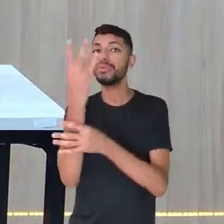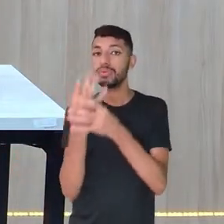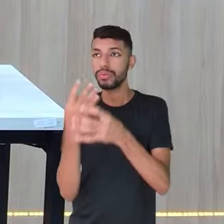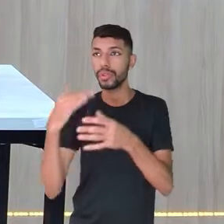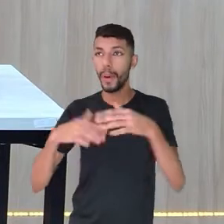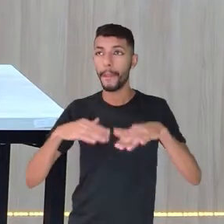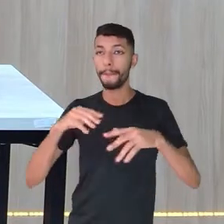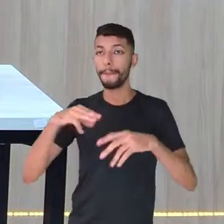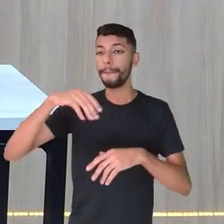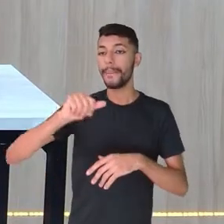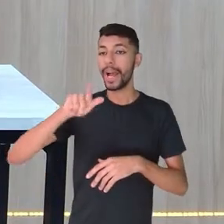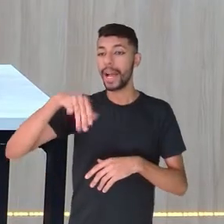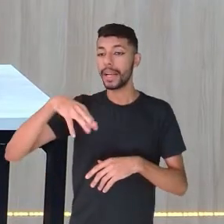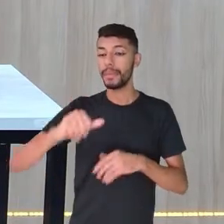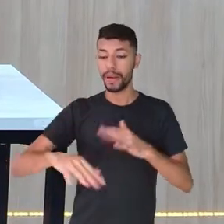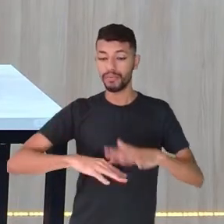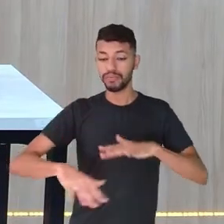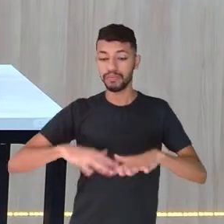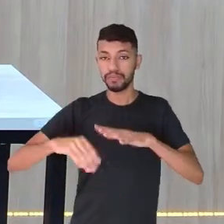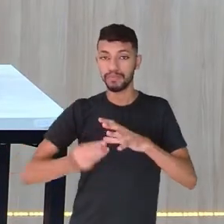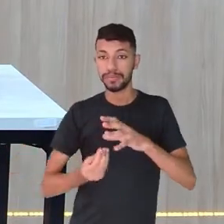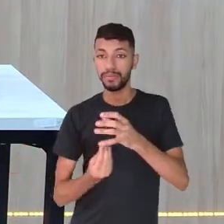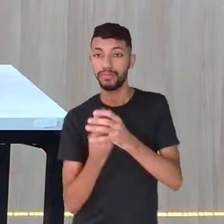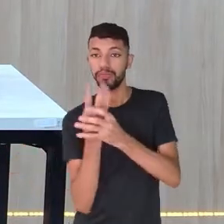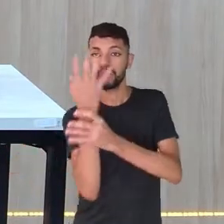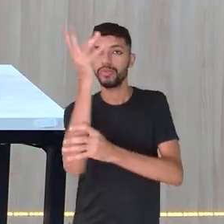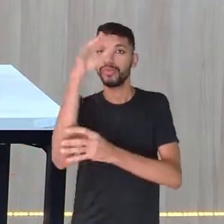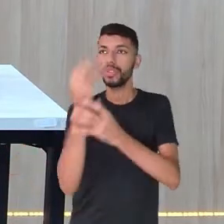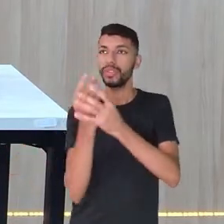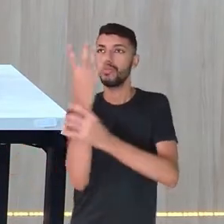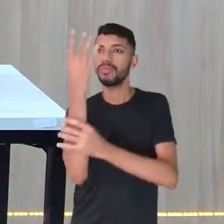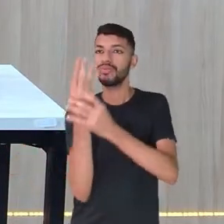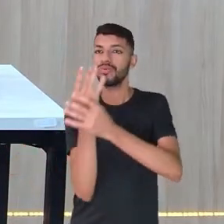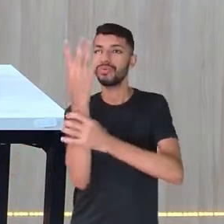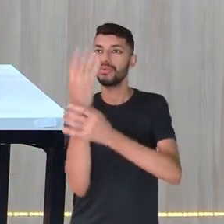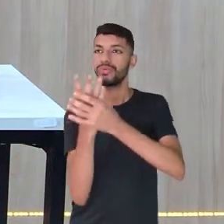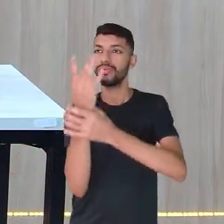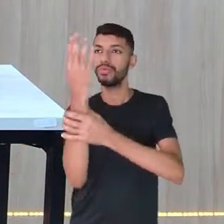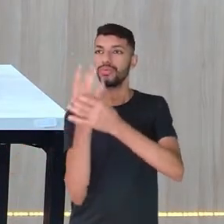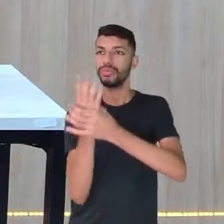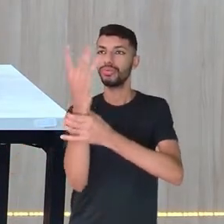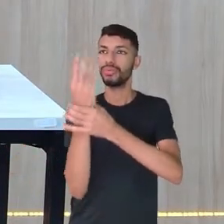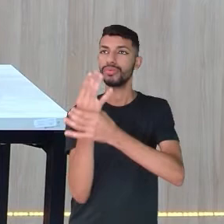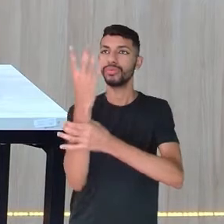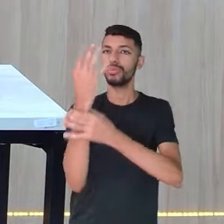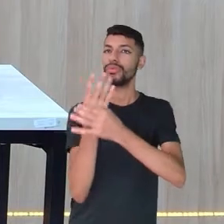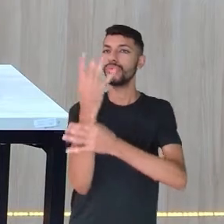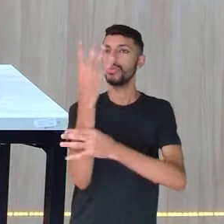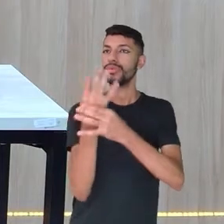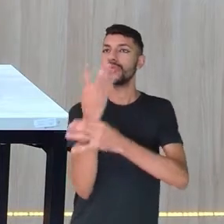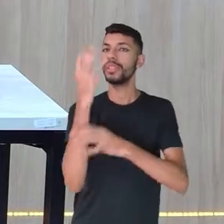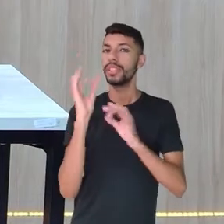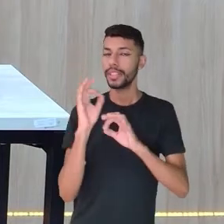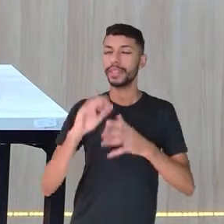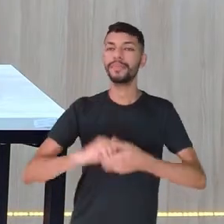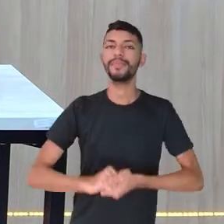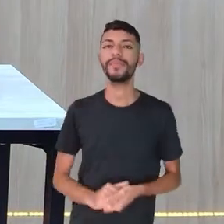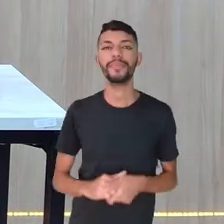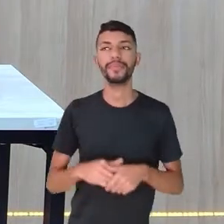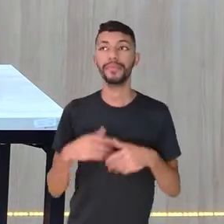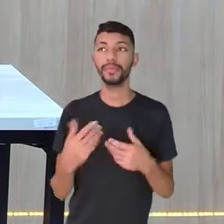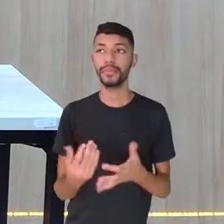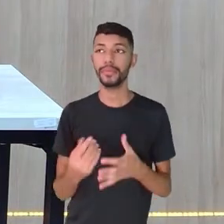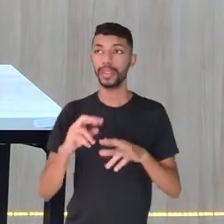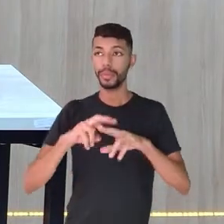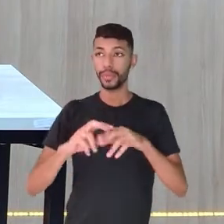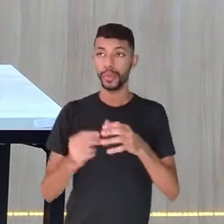vamos dizer, da parte interna, da cratera aí do vulcão. Então ele sai daquela chaminé e vai em direção a essa parte externa. Chegando